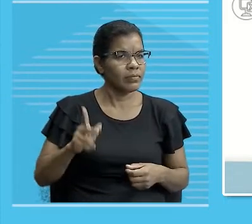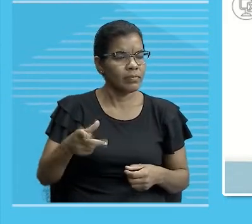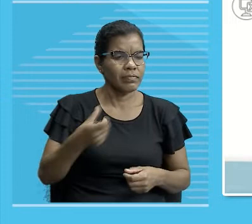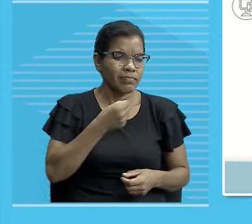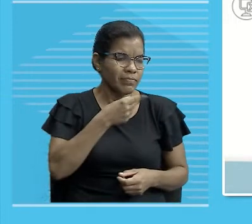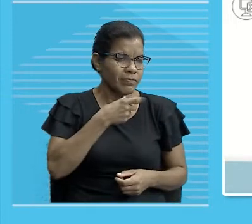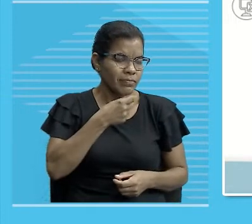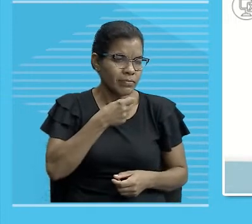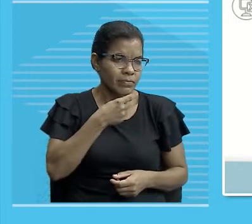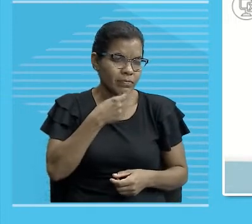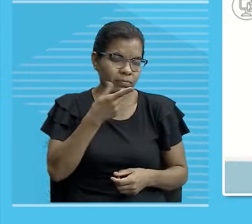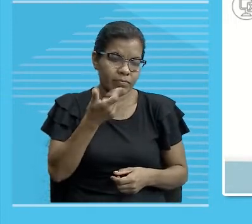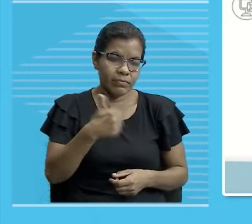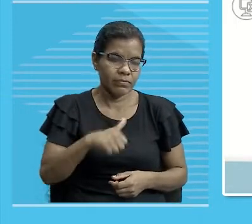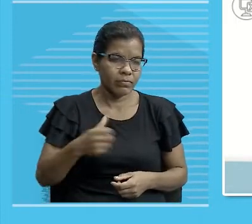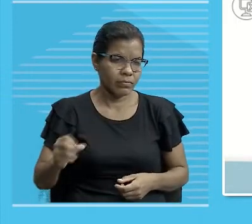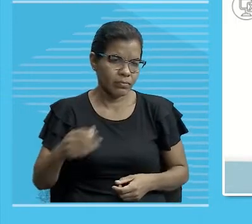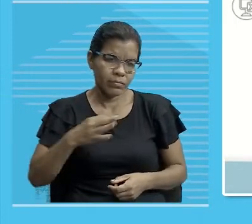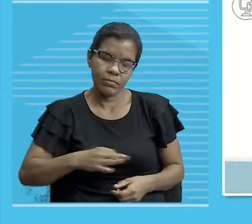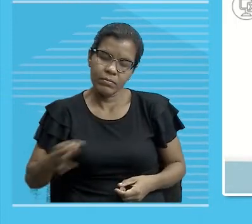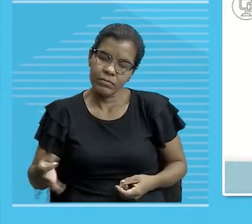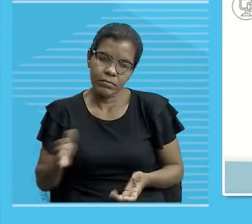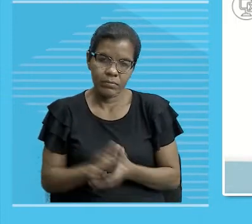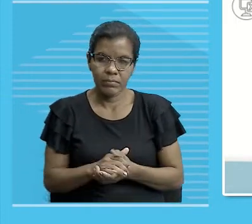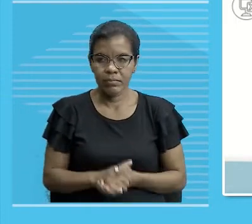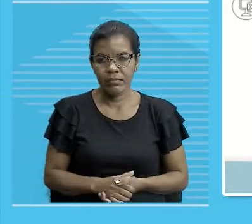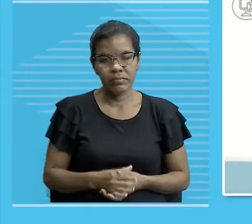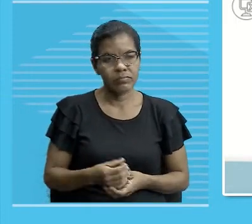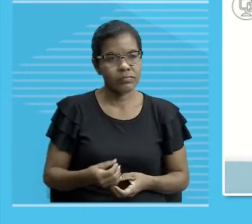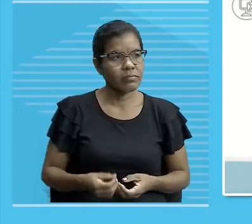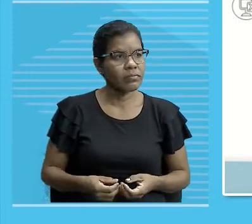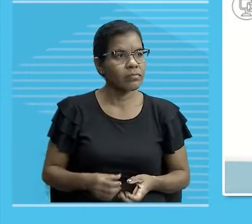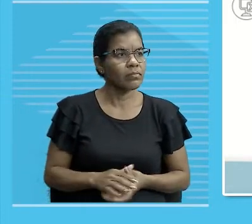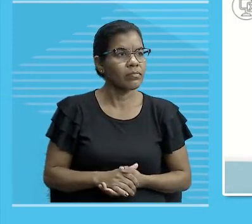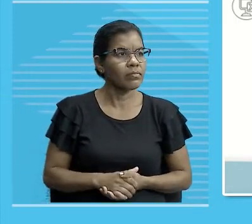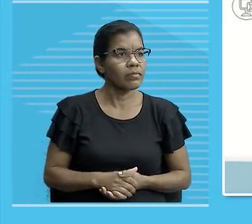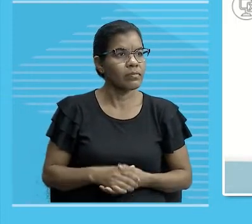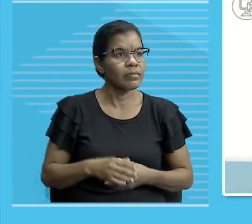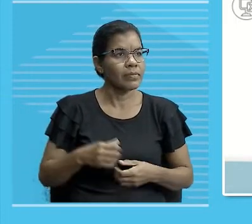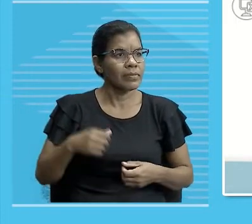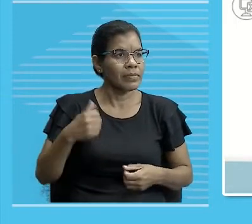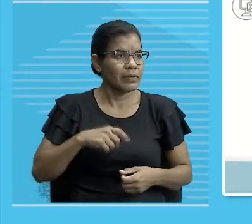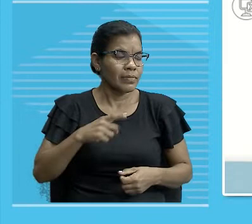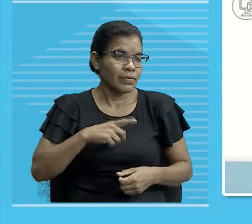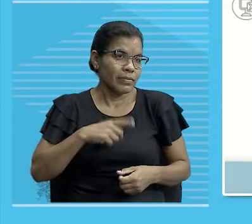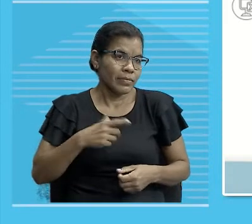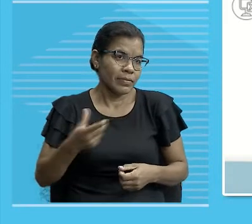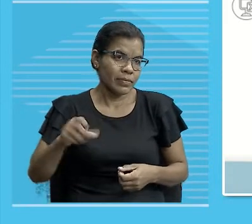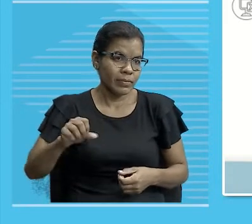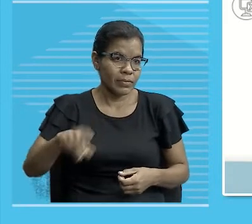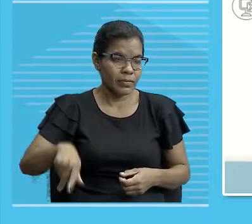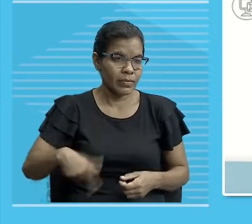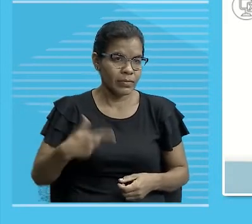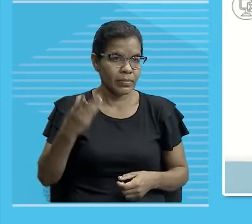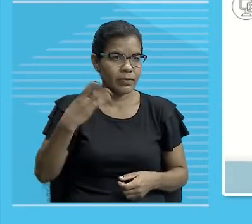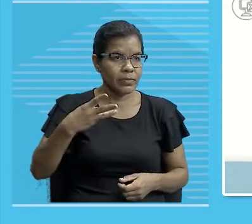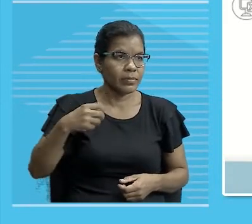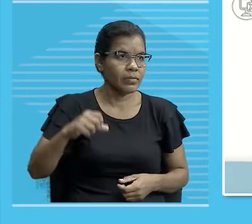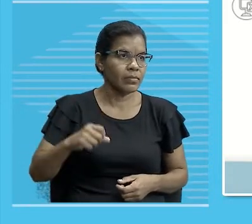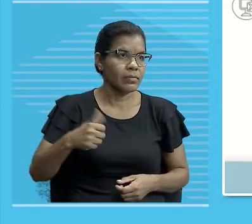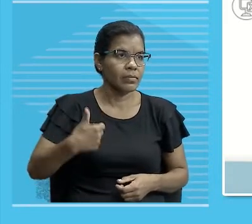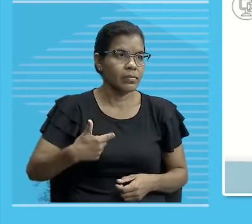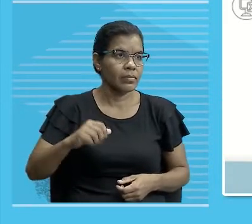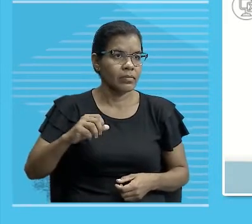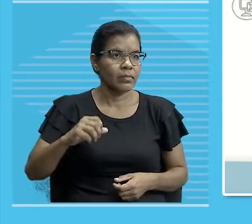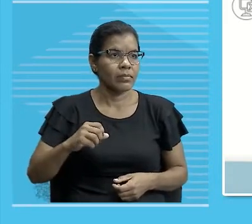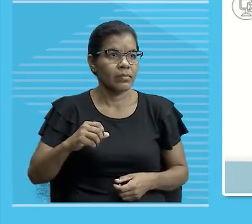dizer, 10% então, né? De novo eu vou dizer, nós tínhamos dados agora há pouco de 9,3%. Cara, 10% é muita